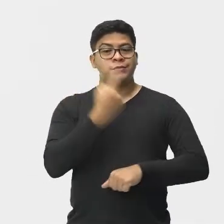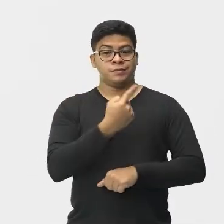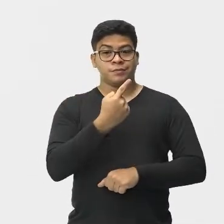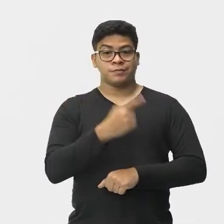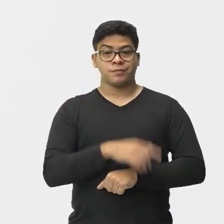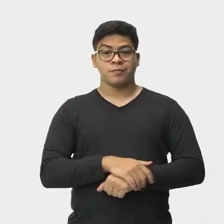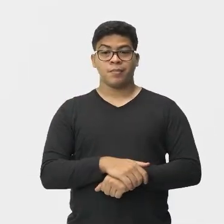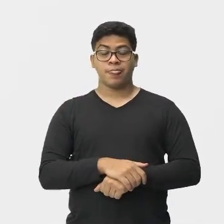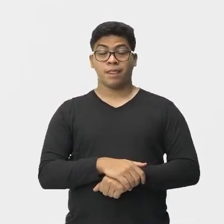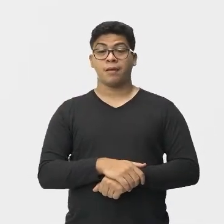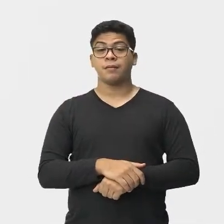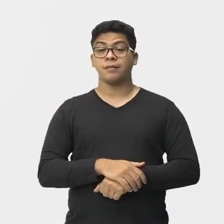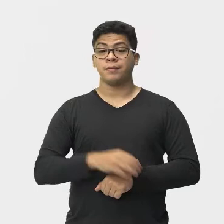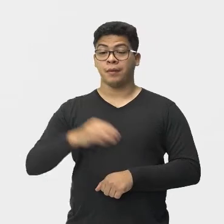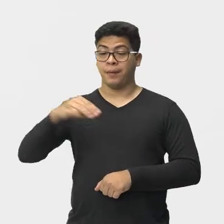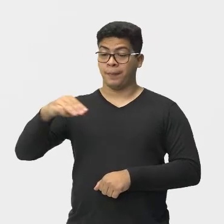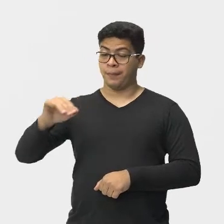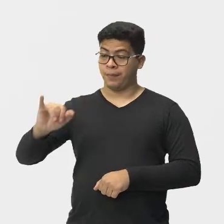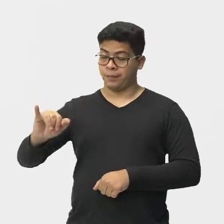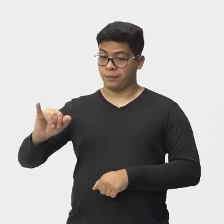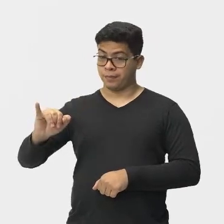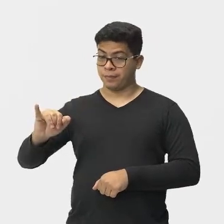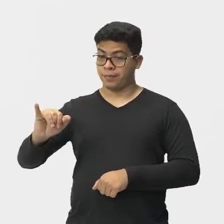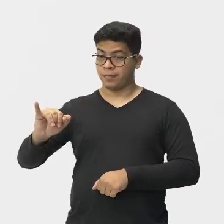Mi vecino